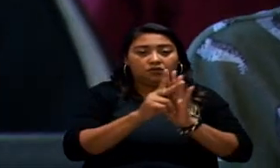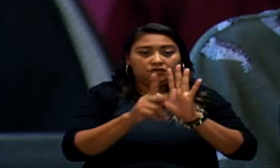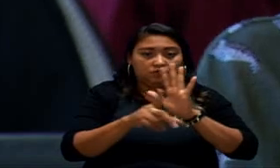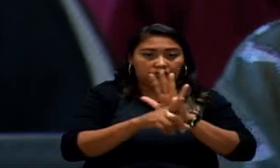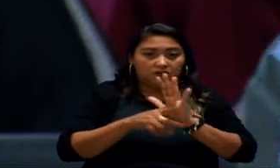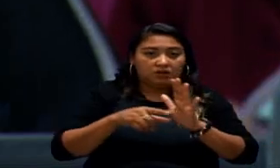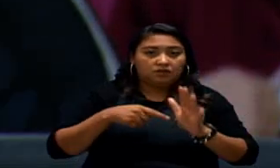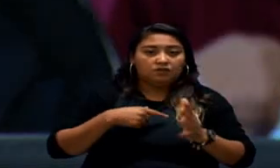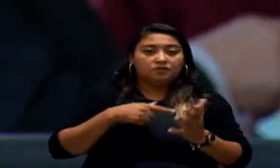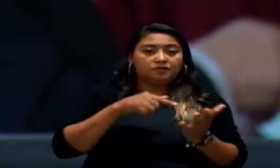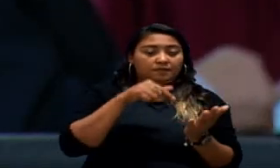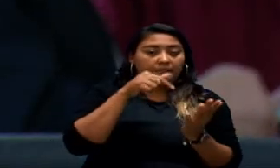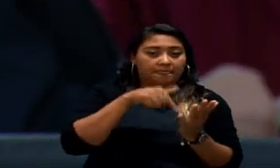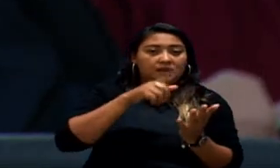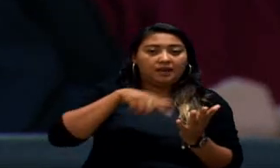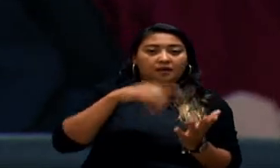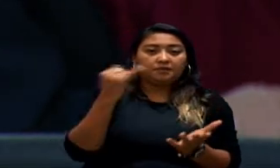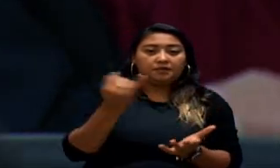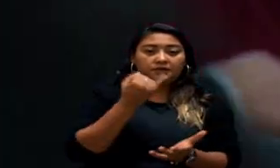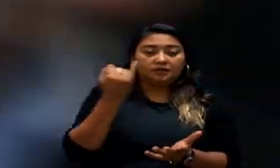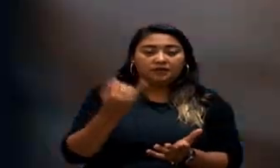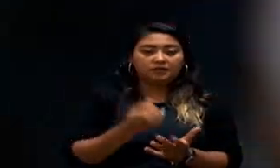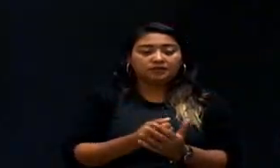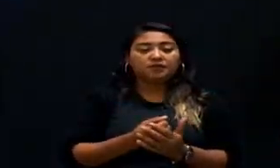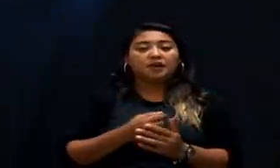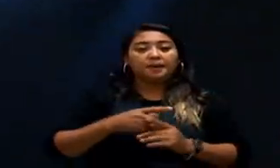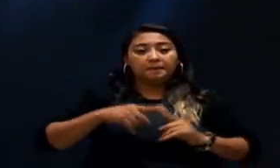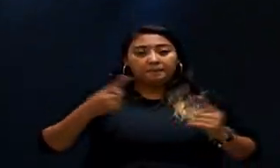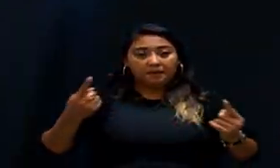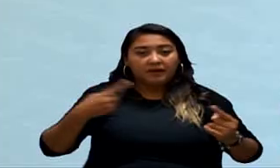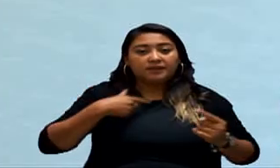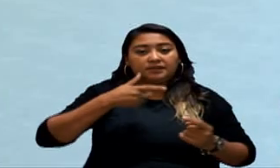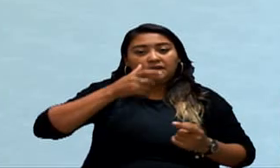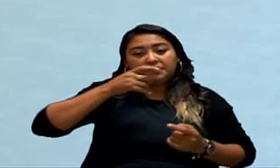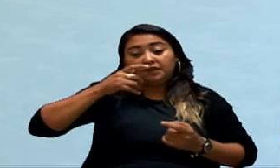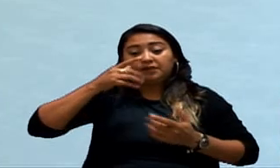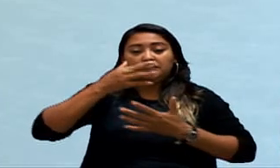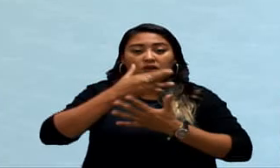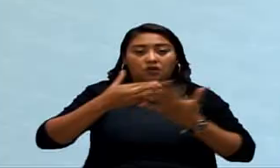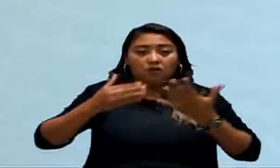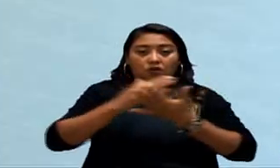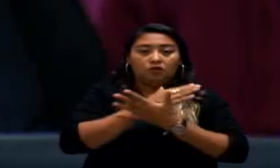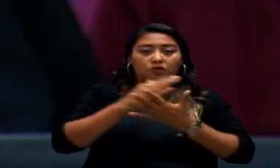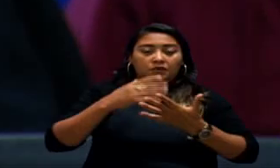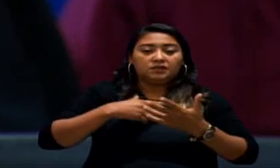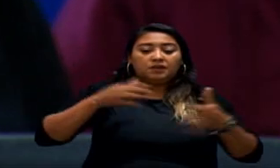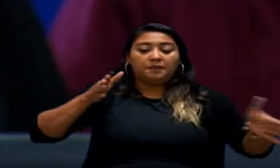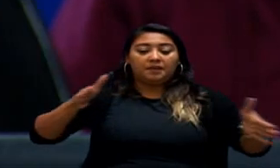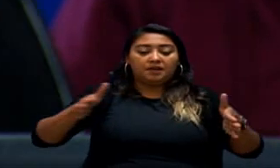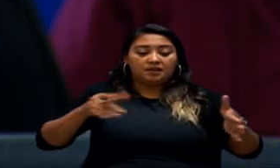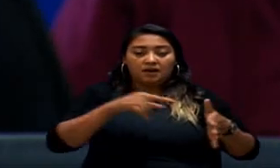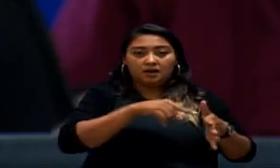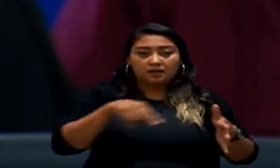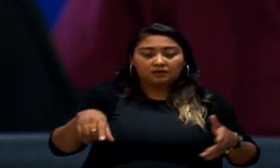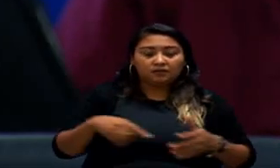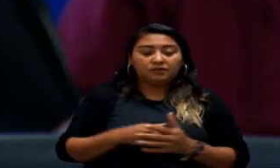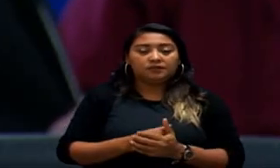estou desconsiderando, é importante, mas a gente faz essas observações, né? Enquanto mandato,